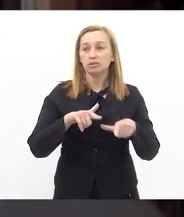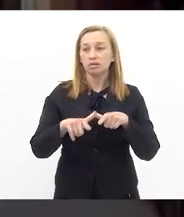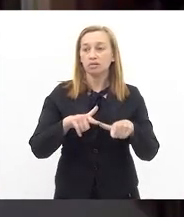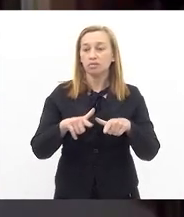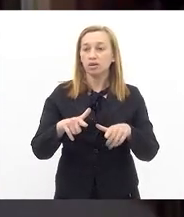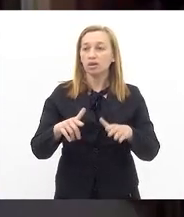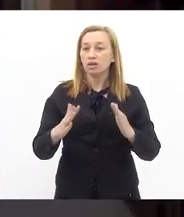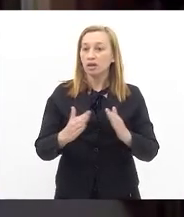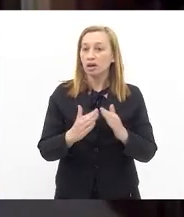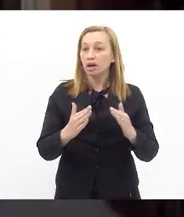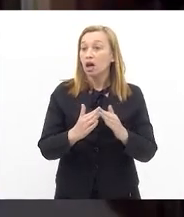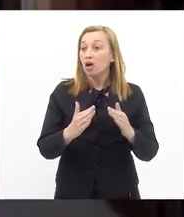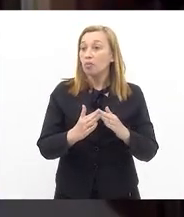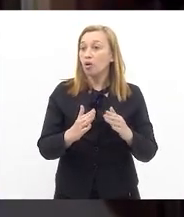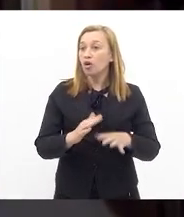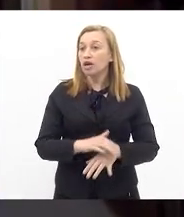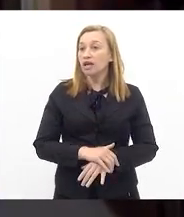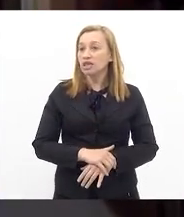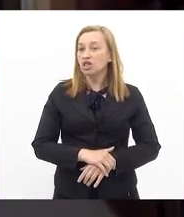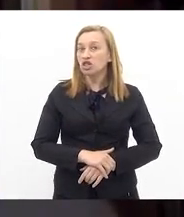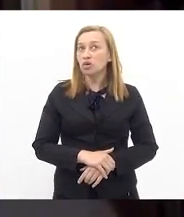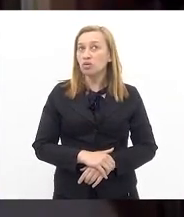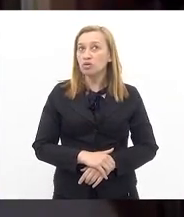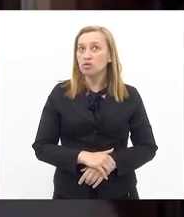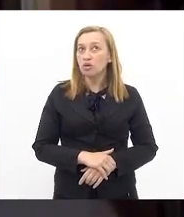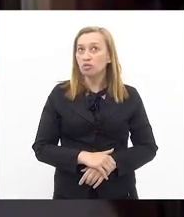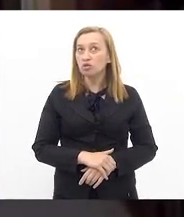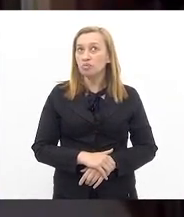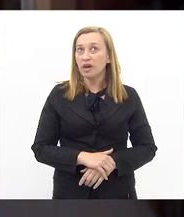Senhoras deputadas, senhores deputados,